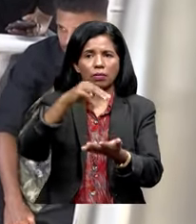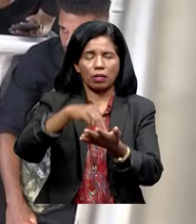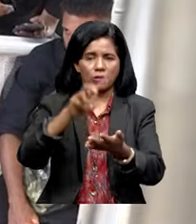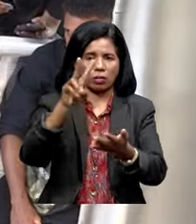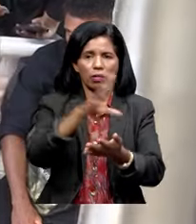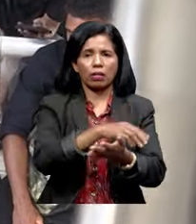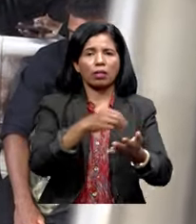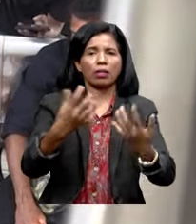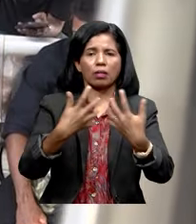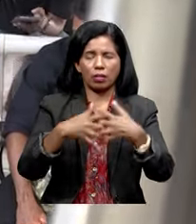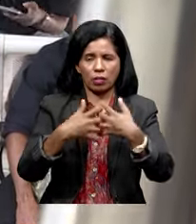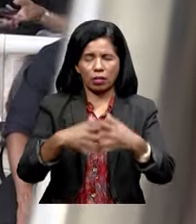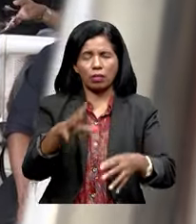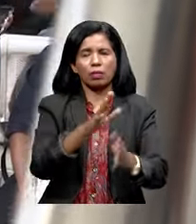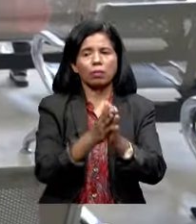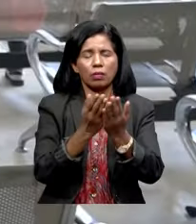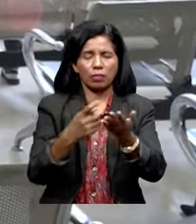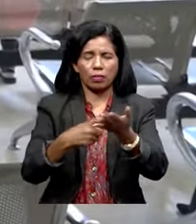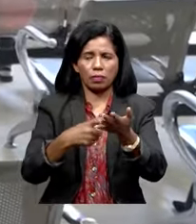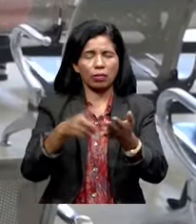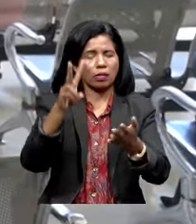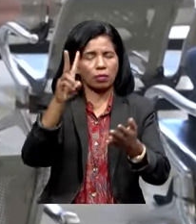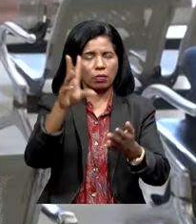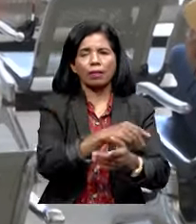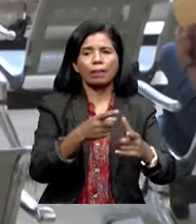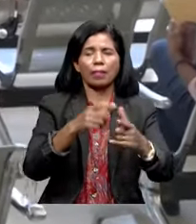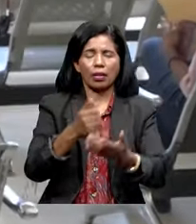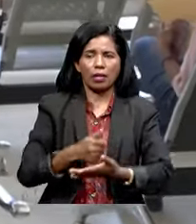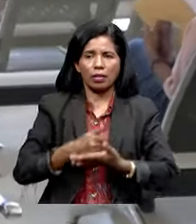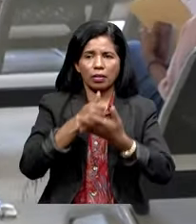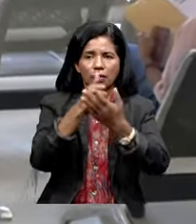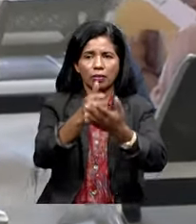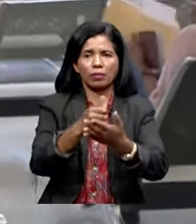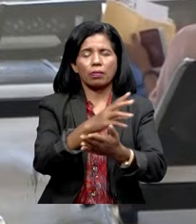aquisição ba máquina produção passaporte rua e a Finlândia, onde facilita